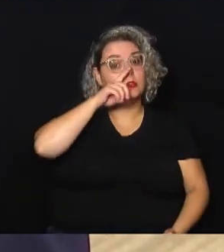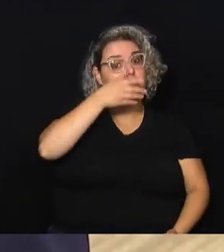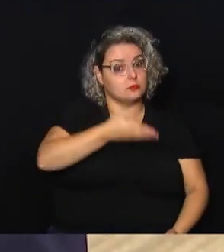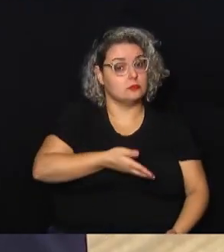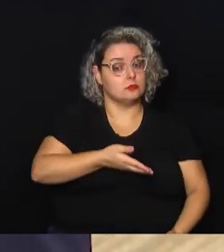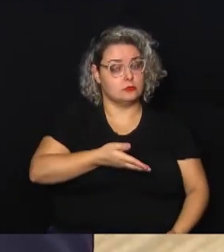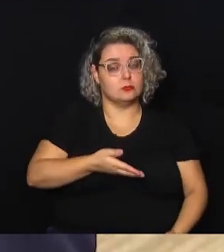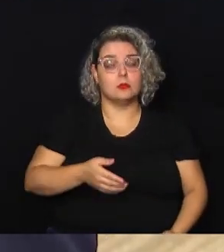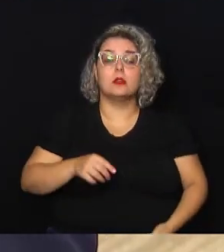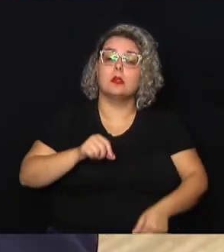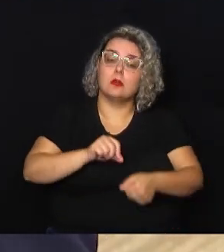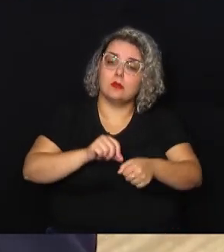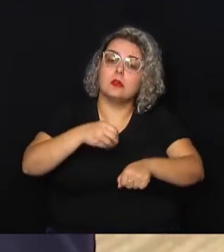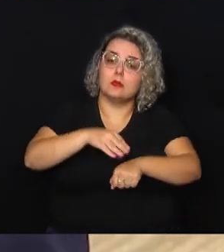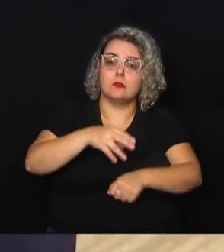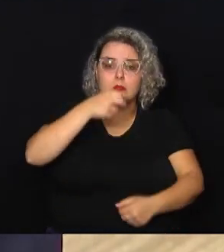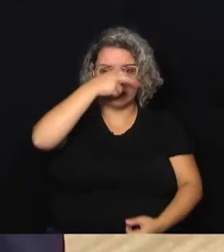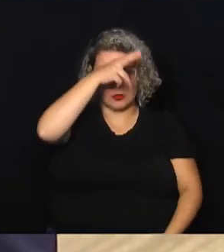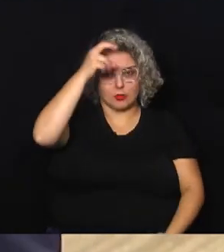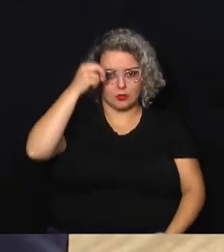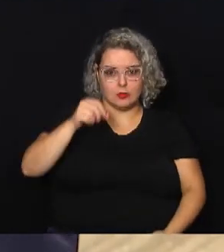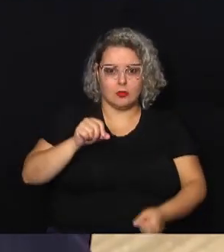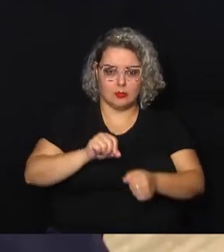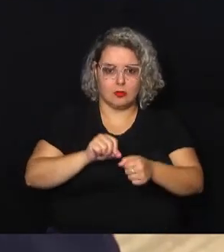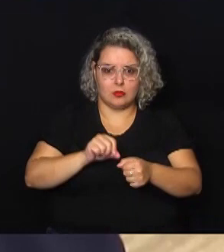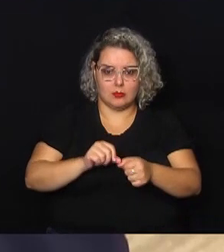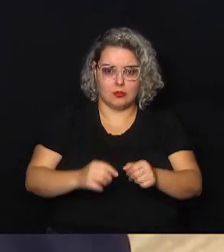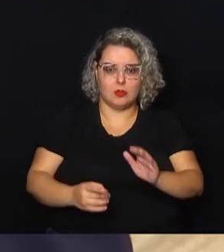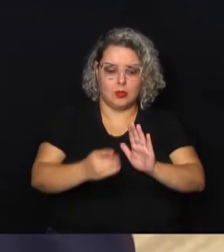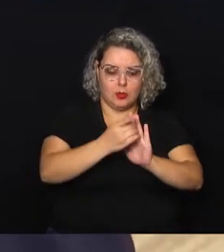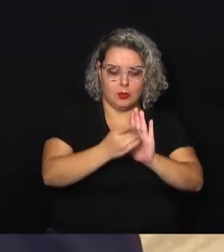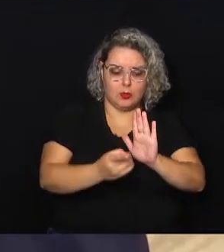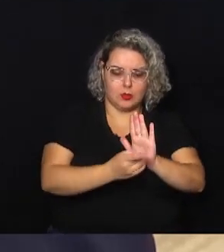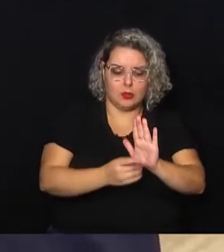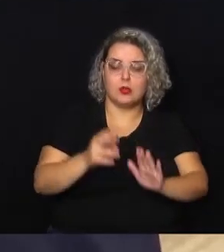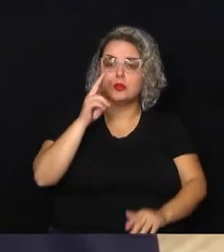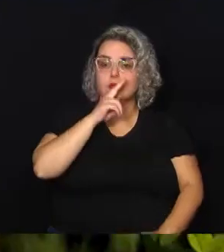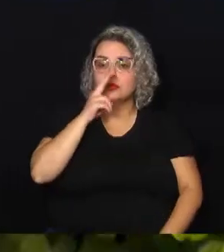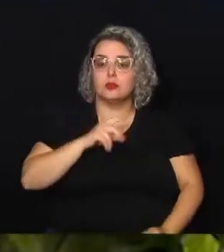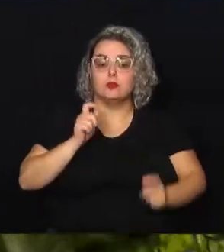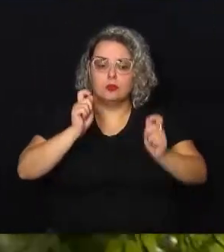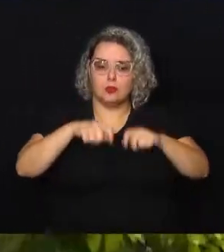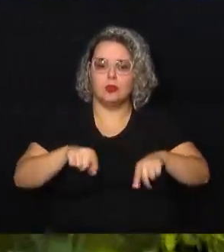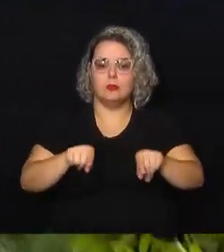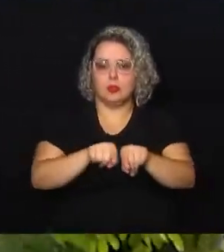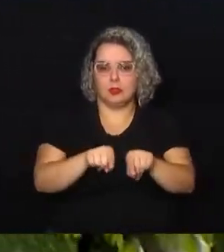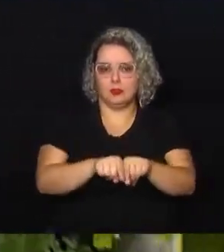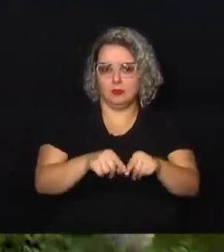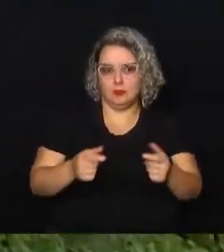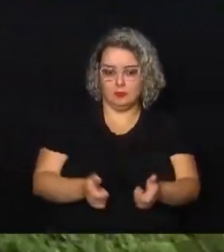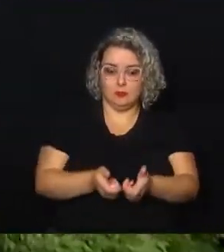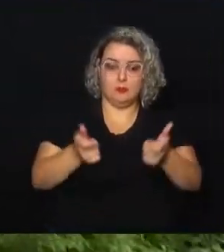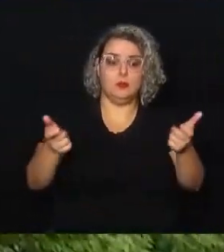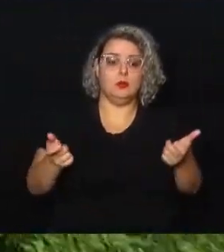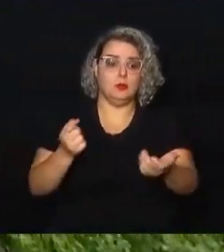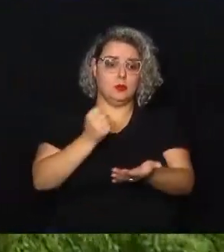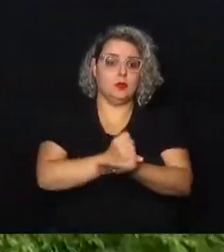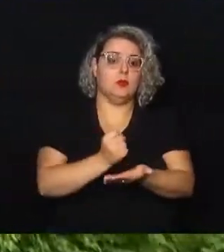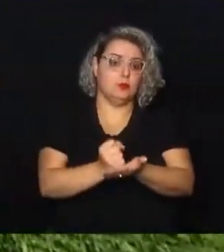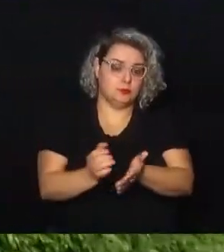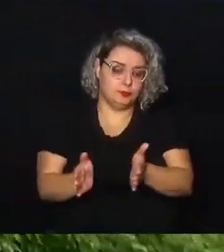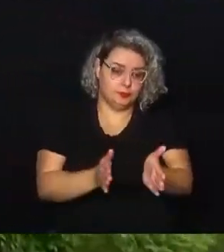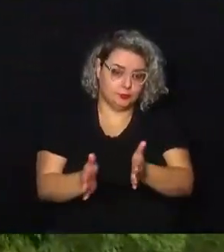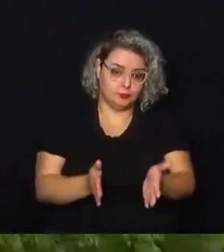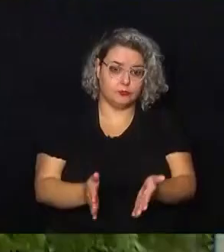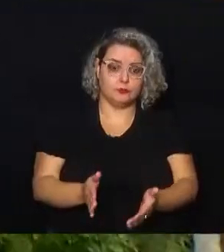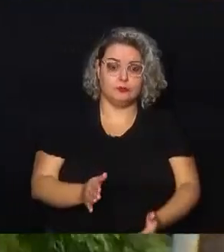fiz essa indicação porque o prefeito fez editor decreto de emergência que possibilita inclusive que ele aumente o contrato vigente eu faço